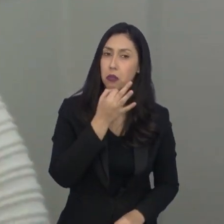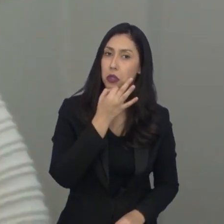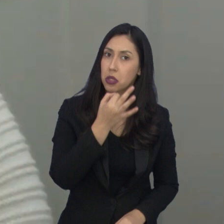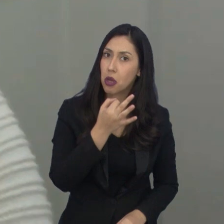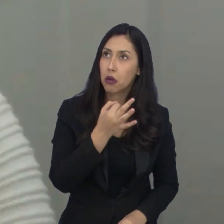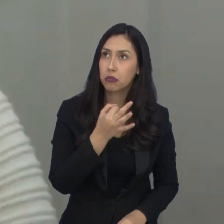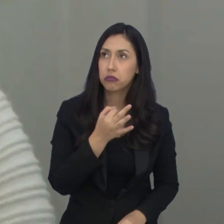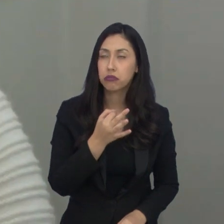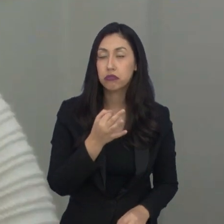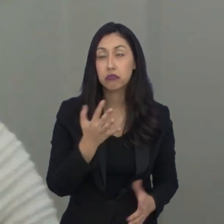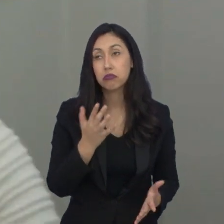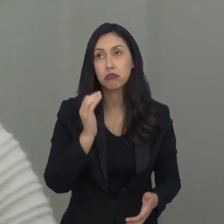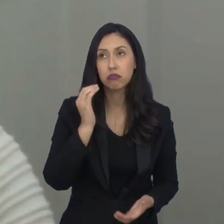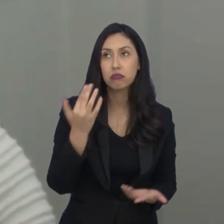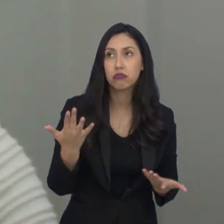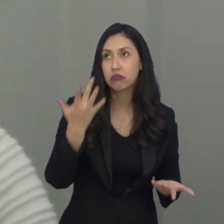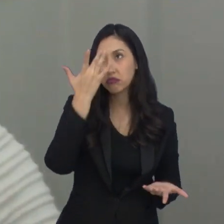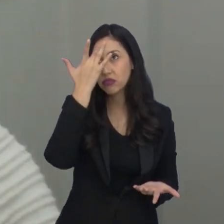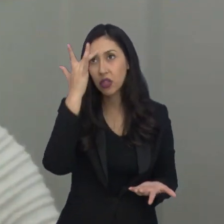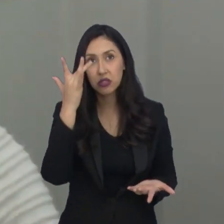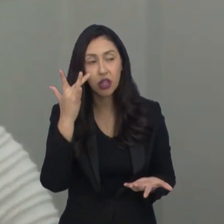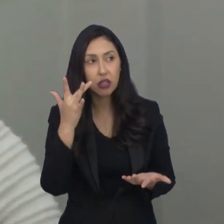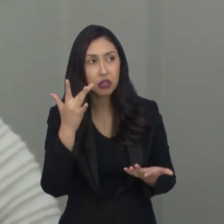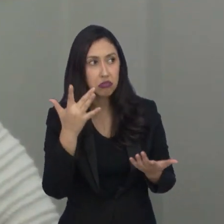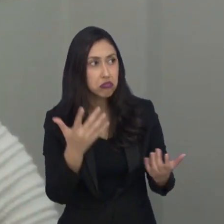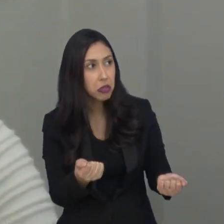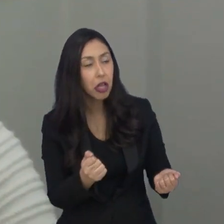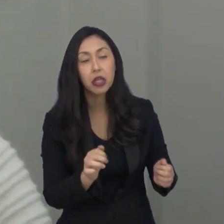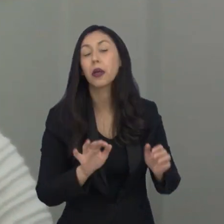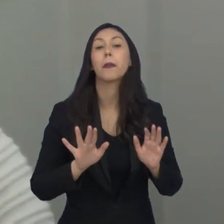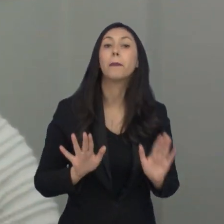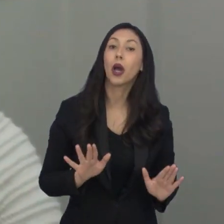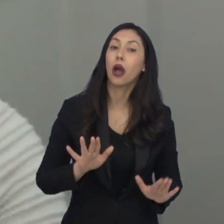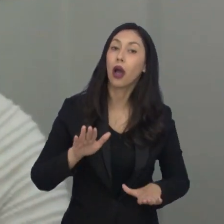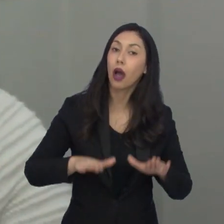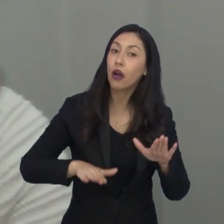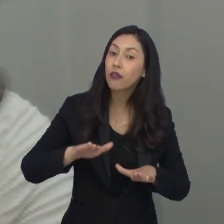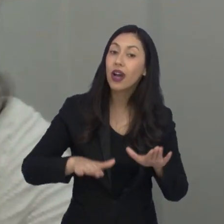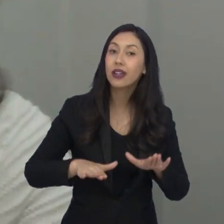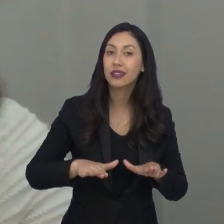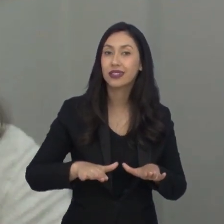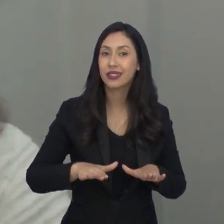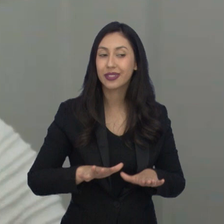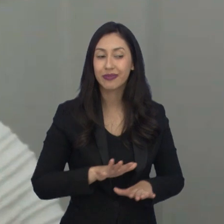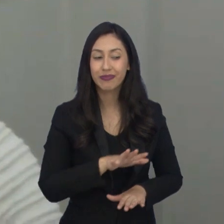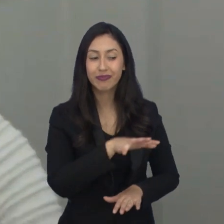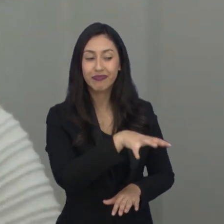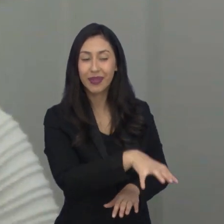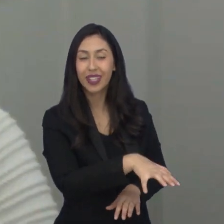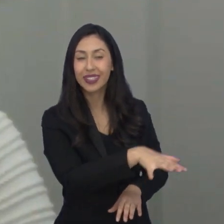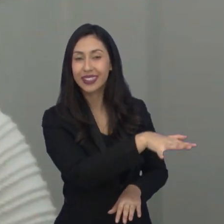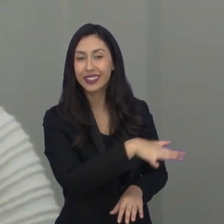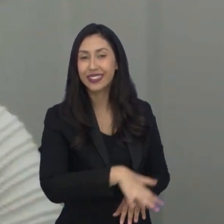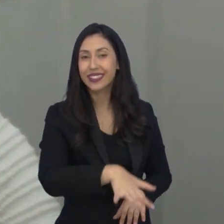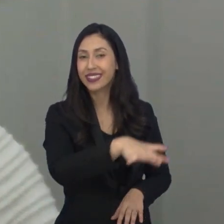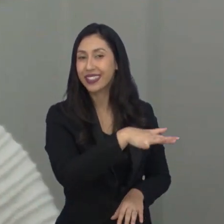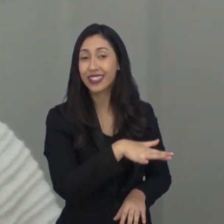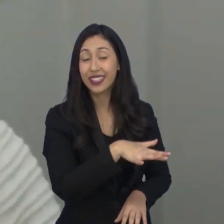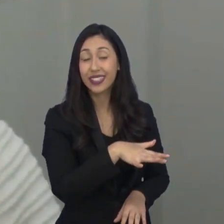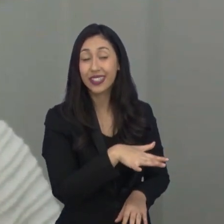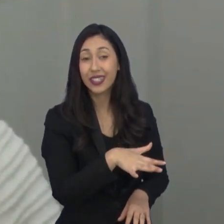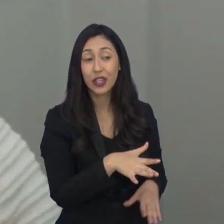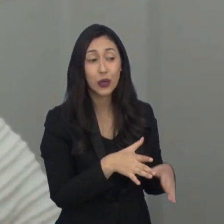posso dar uma ideia que eu não sei se vai ser acatada, mas que talvez essas REURBs, uma parte